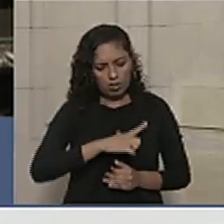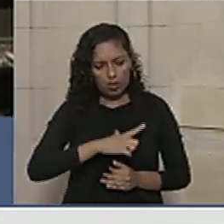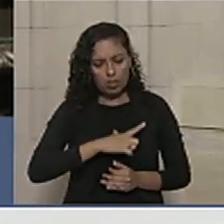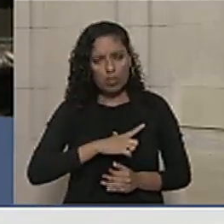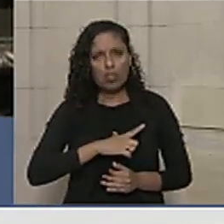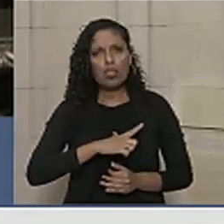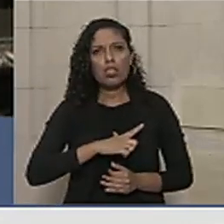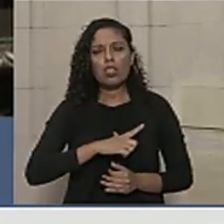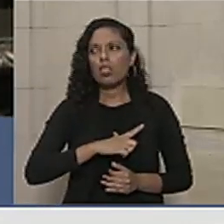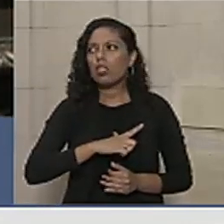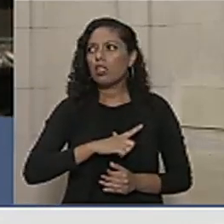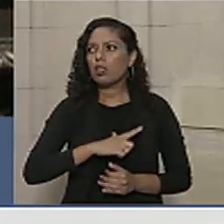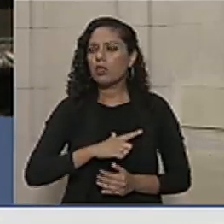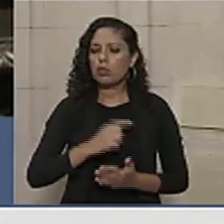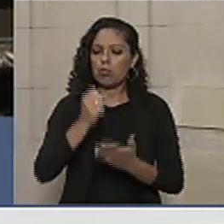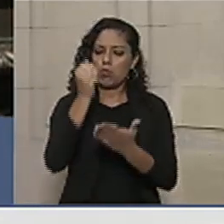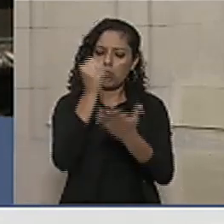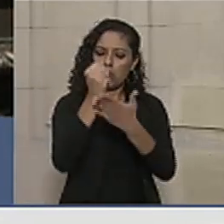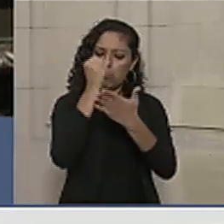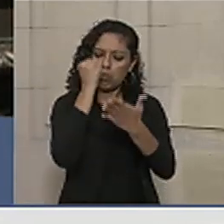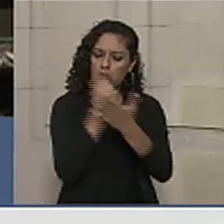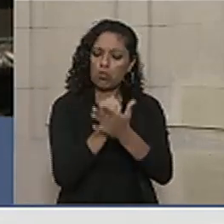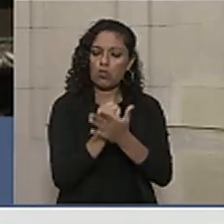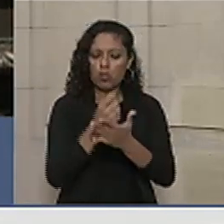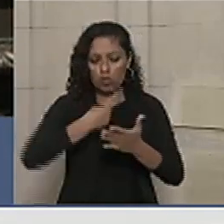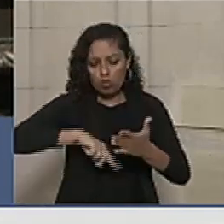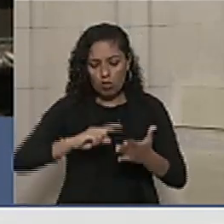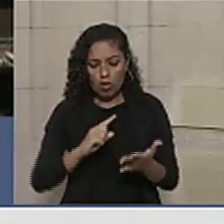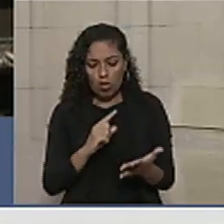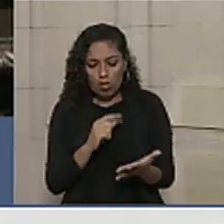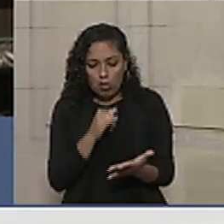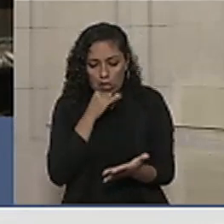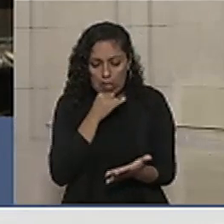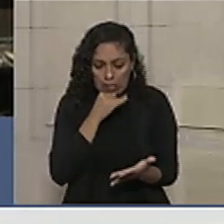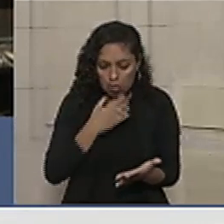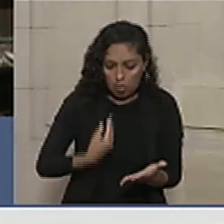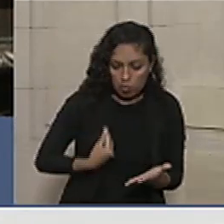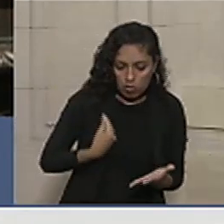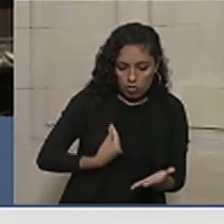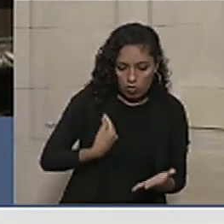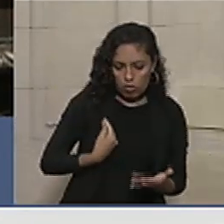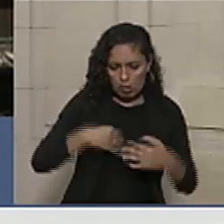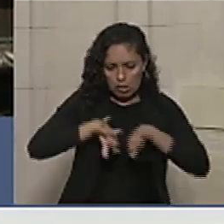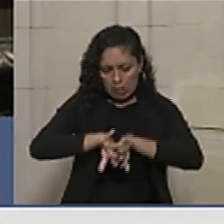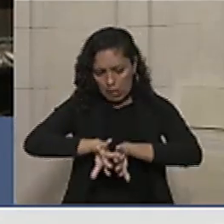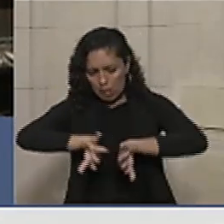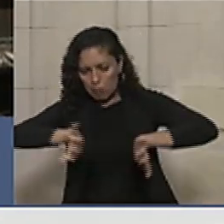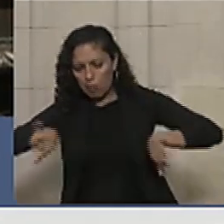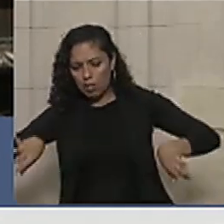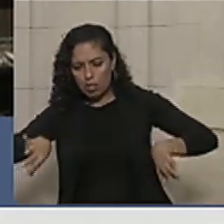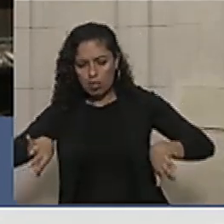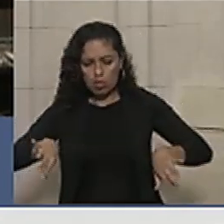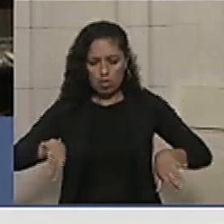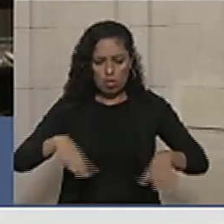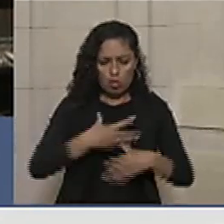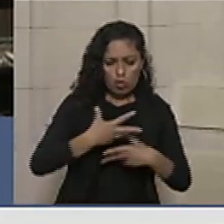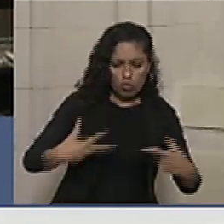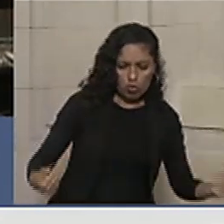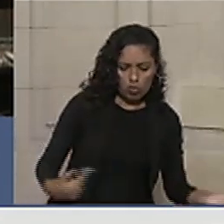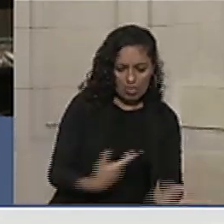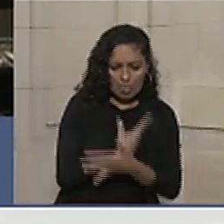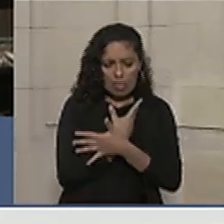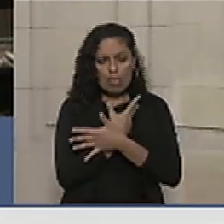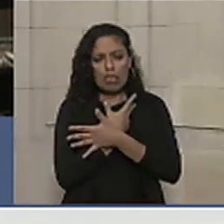possamos imprimir as nossas experiências de vida, de segregação, de